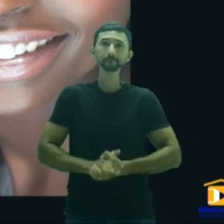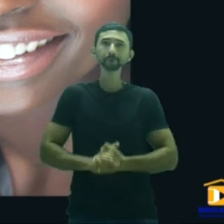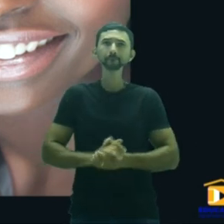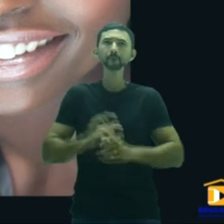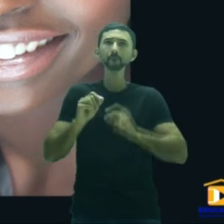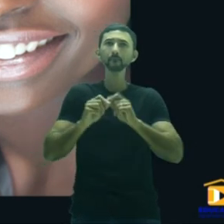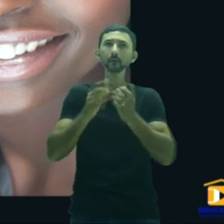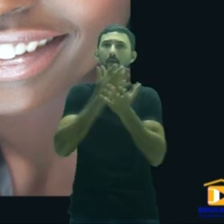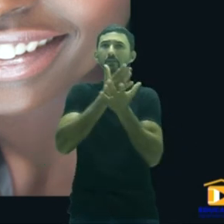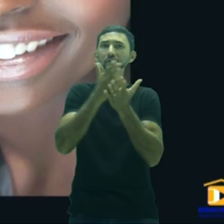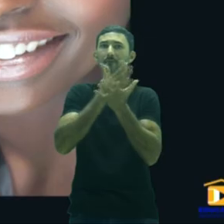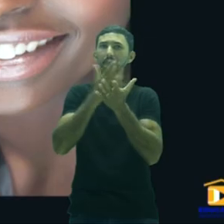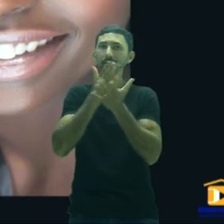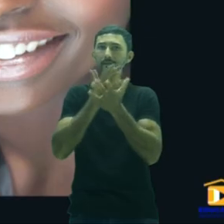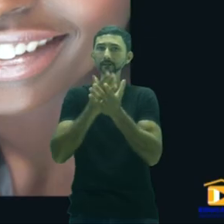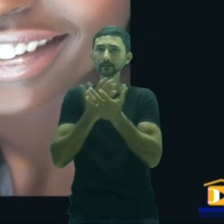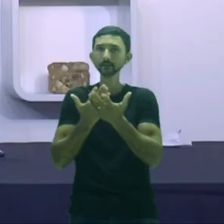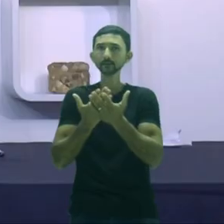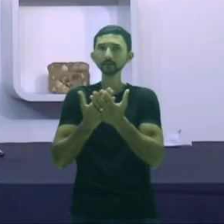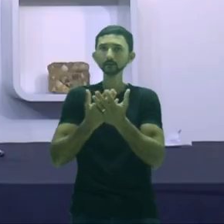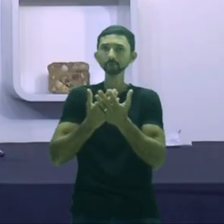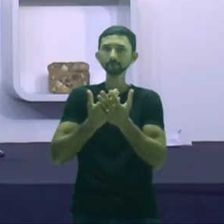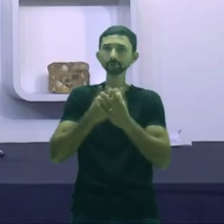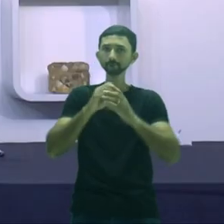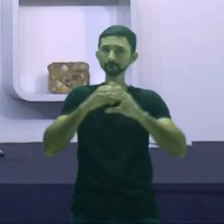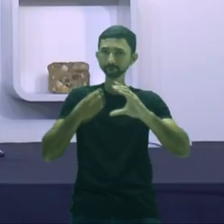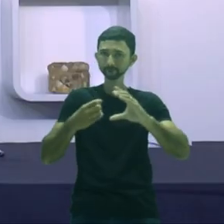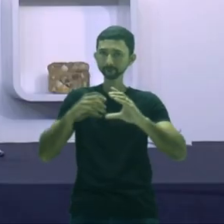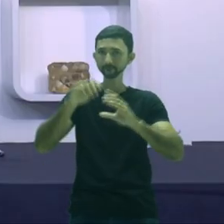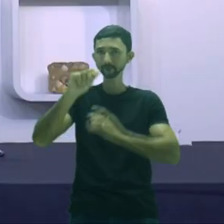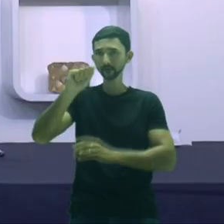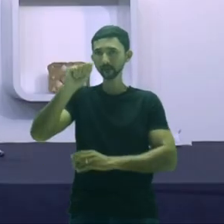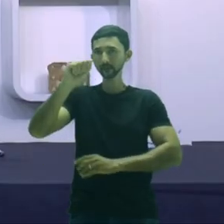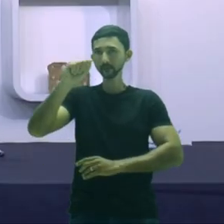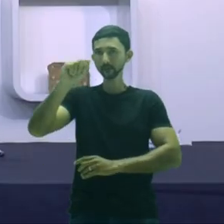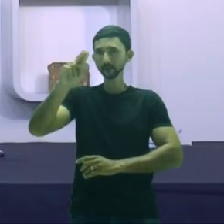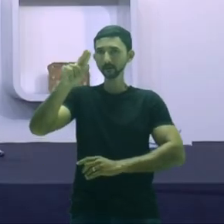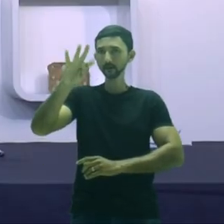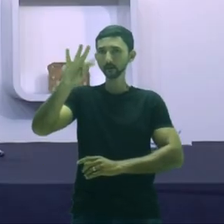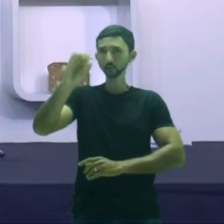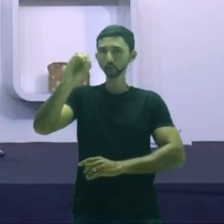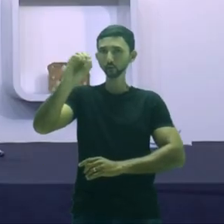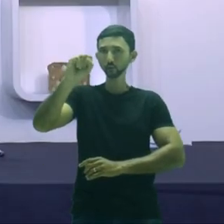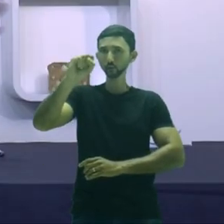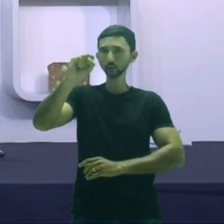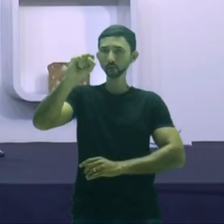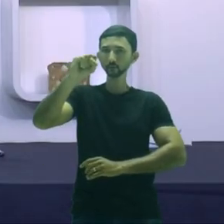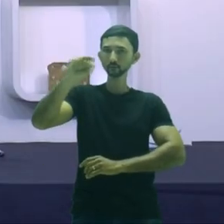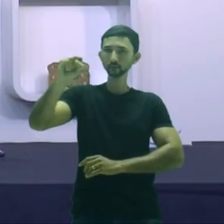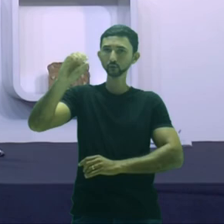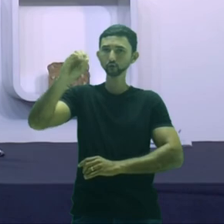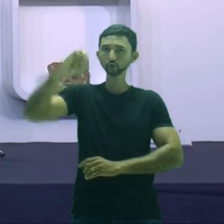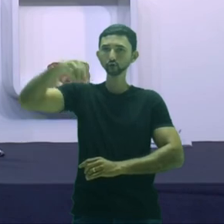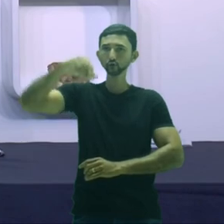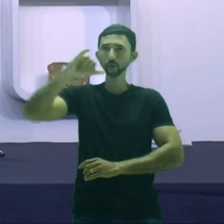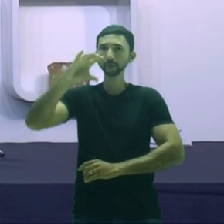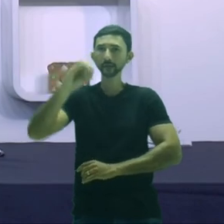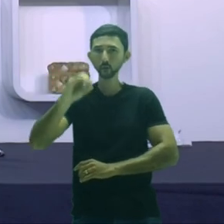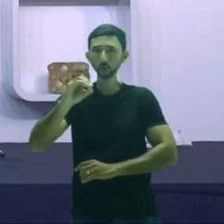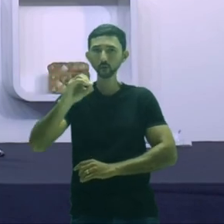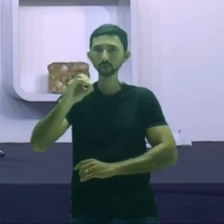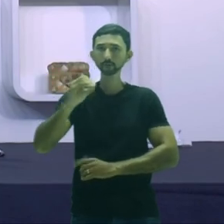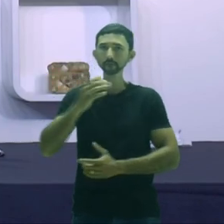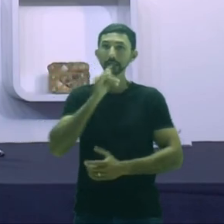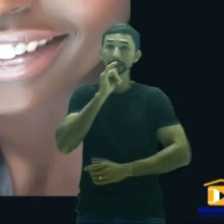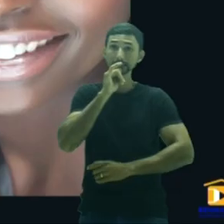os caráteres hereditários em caráter autossômico, e caráter ligado ao sexo. Né? Aqui,